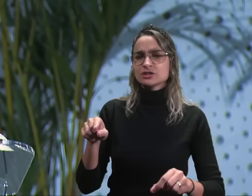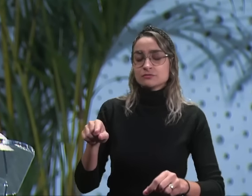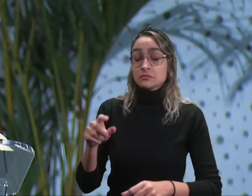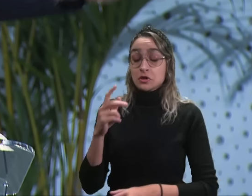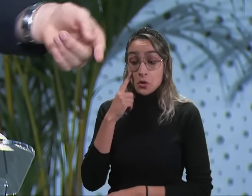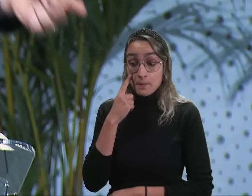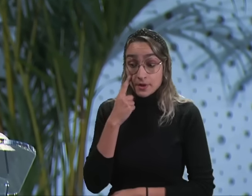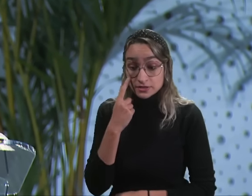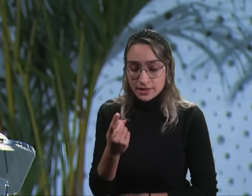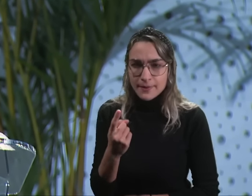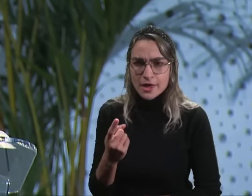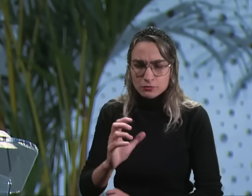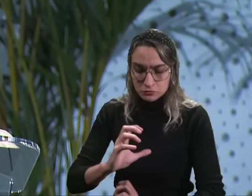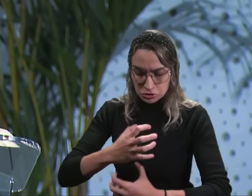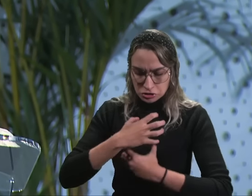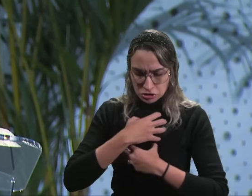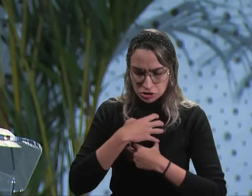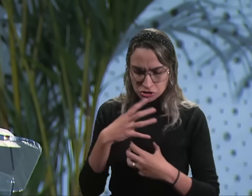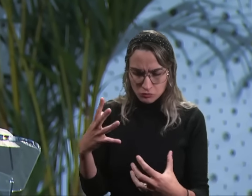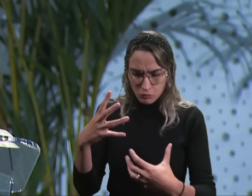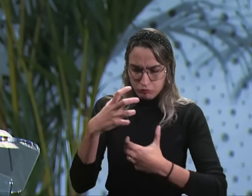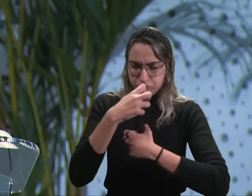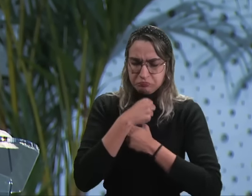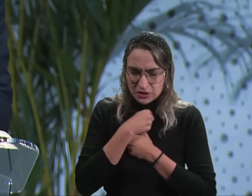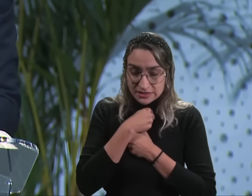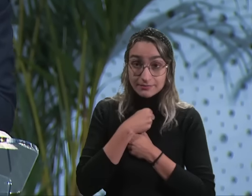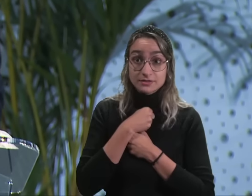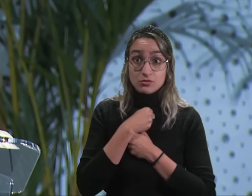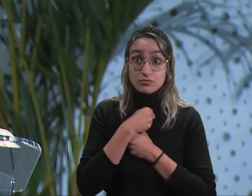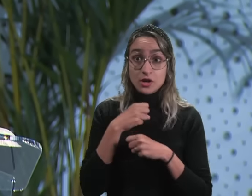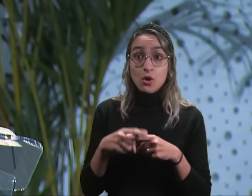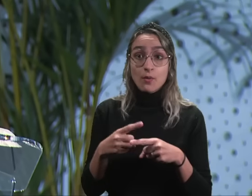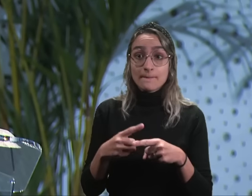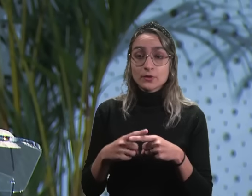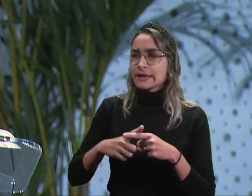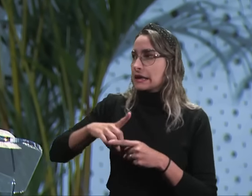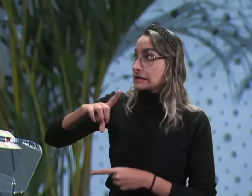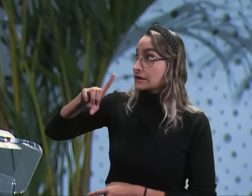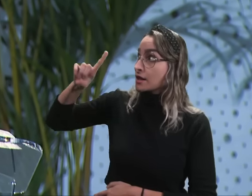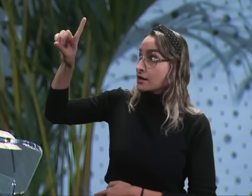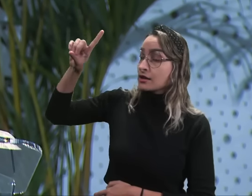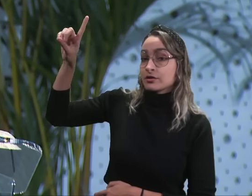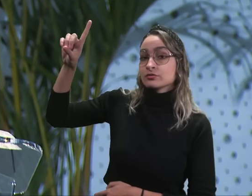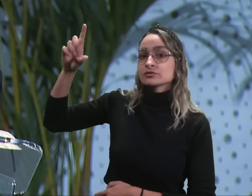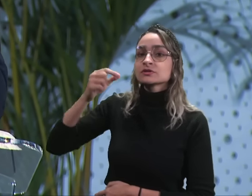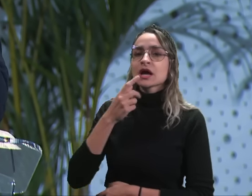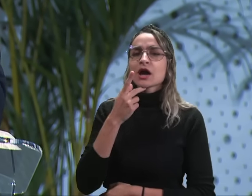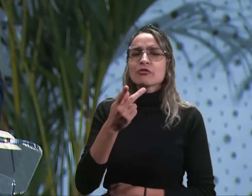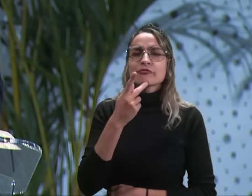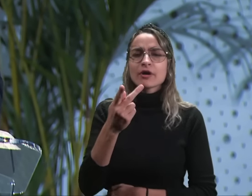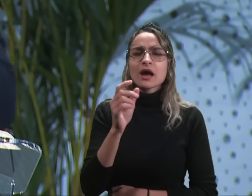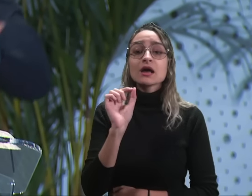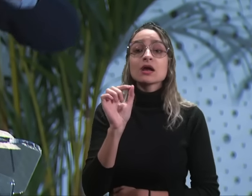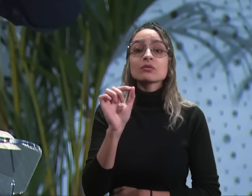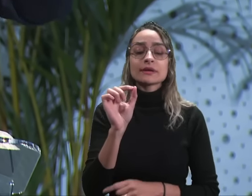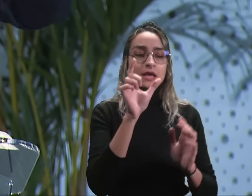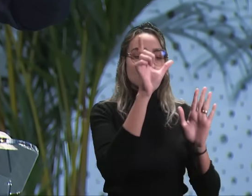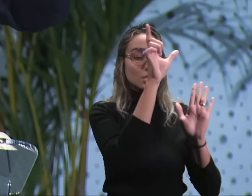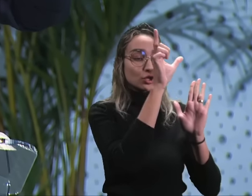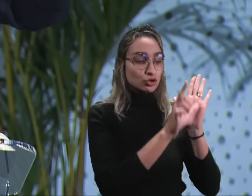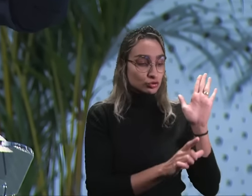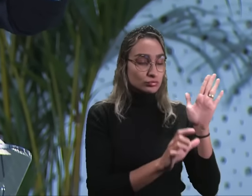Israel a caminho da Canaã terrestre e Deus no livro de Êxodo revela para nós que no